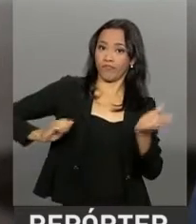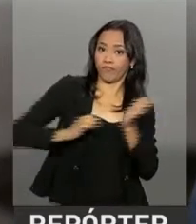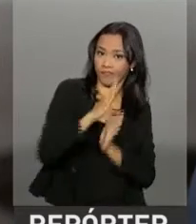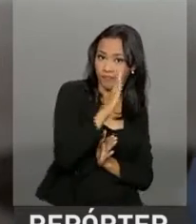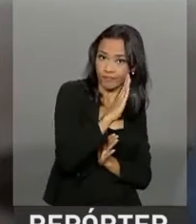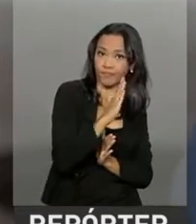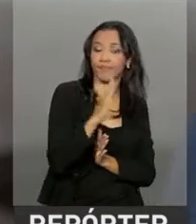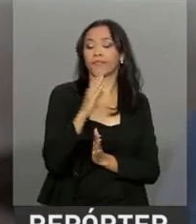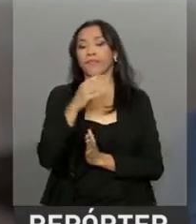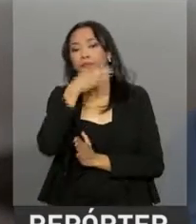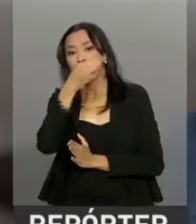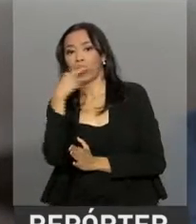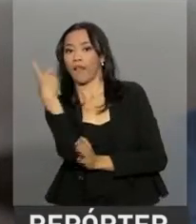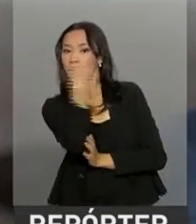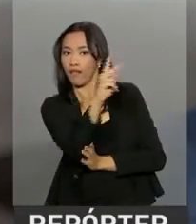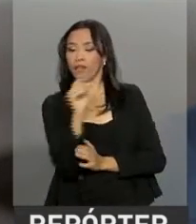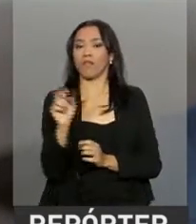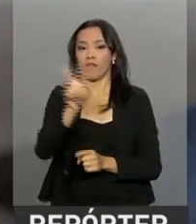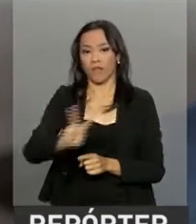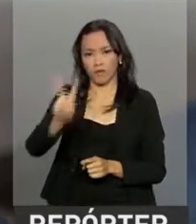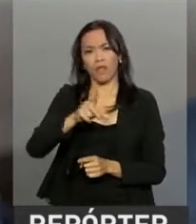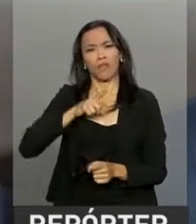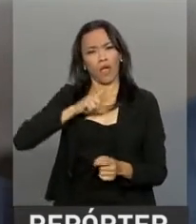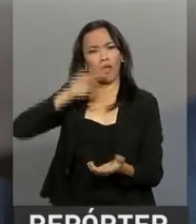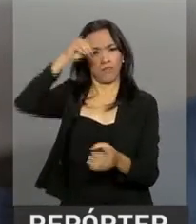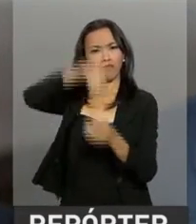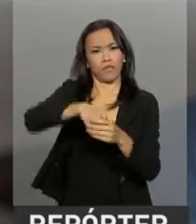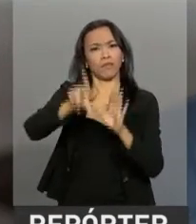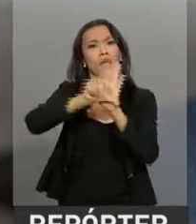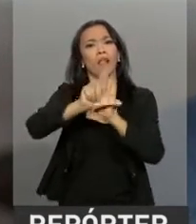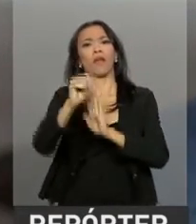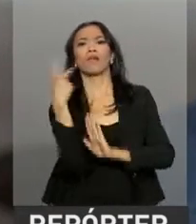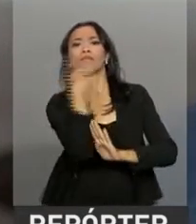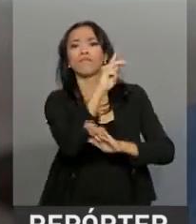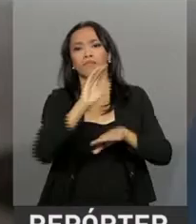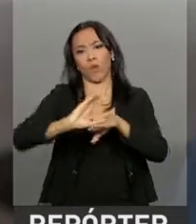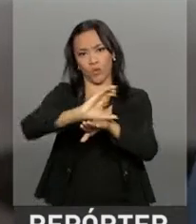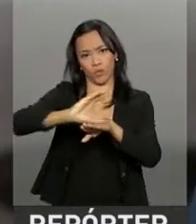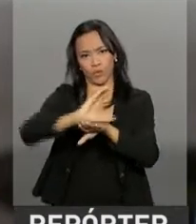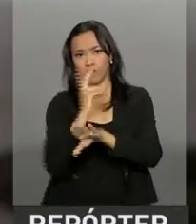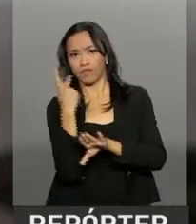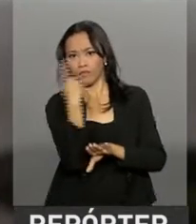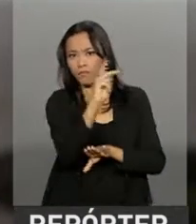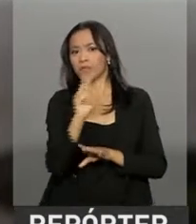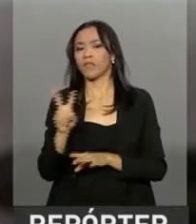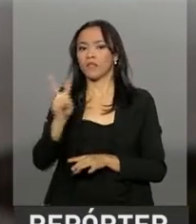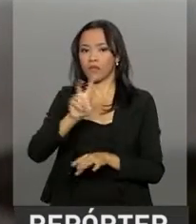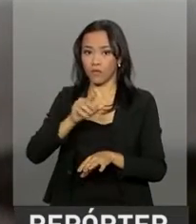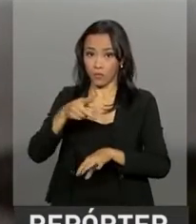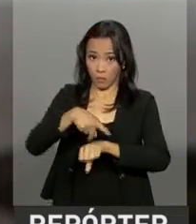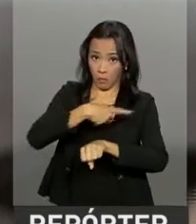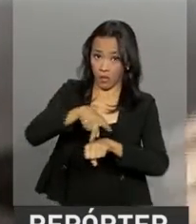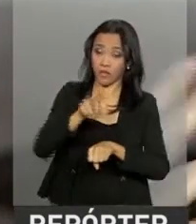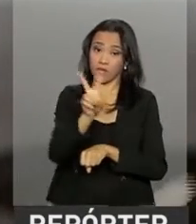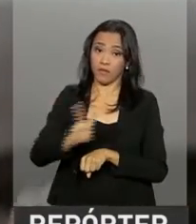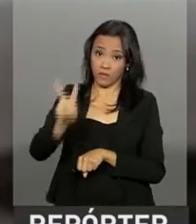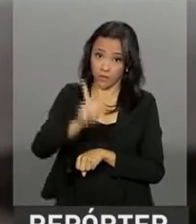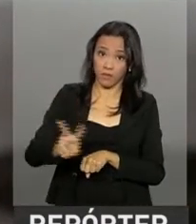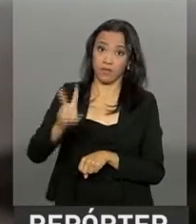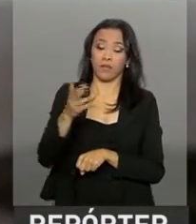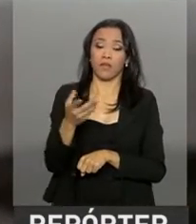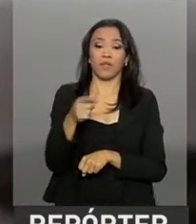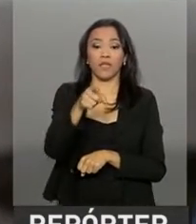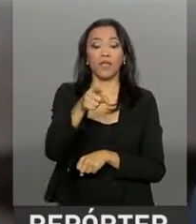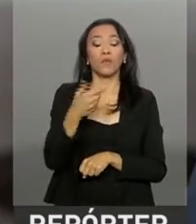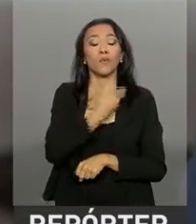Ele é instrumento previsto na Constituição venezuelana. E o governo tem feito é adiar,